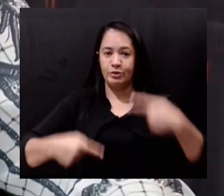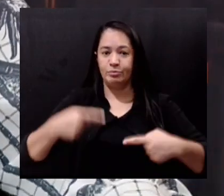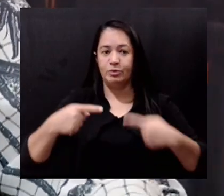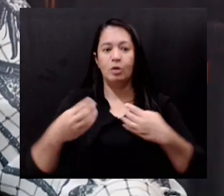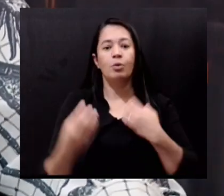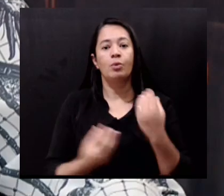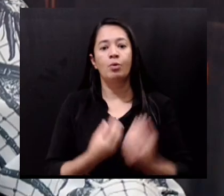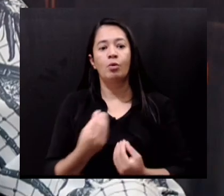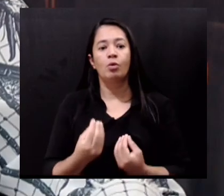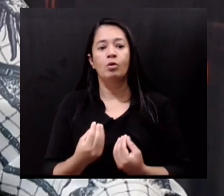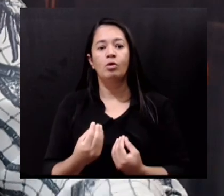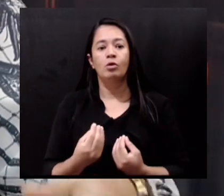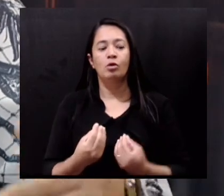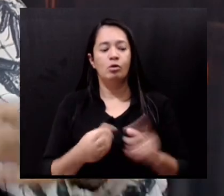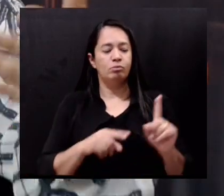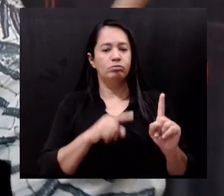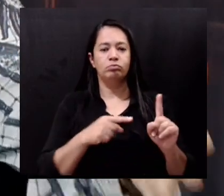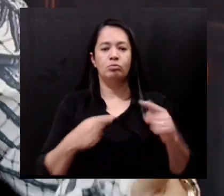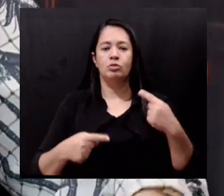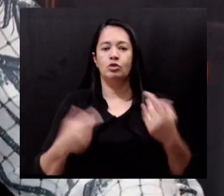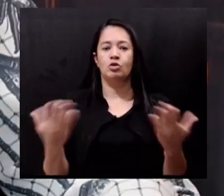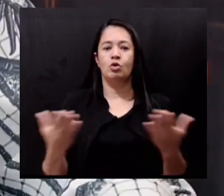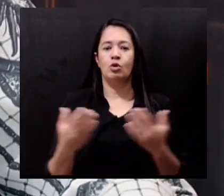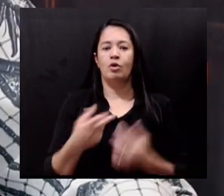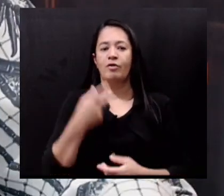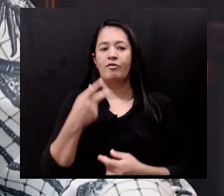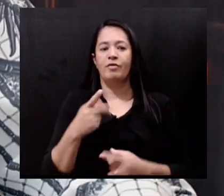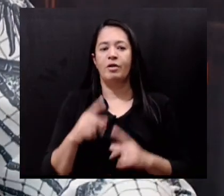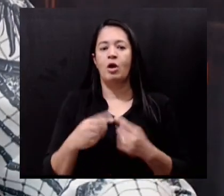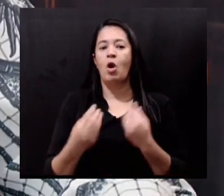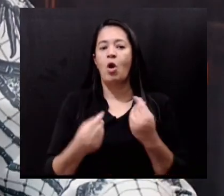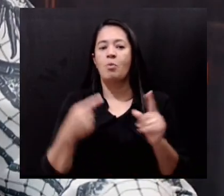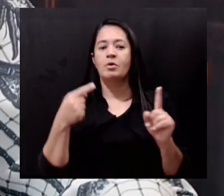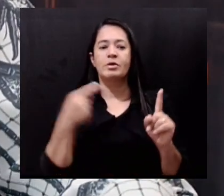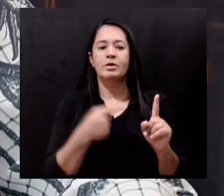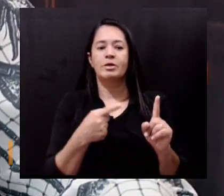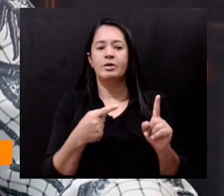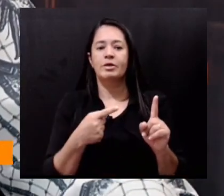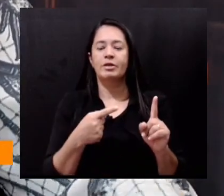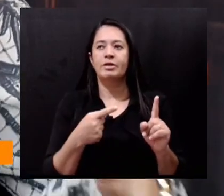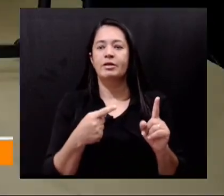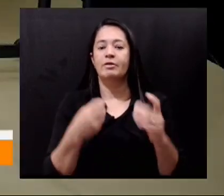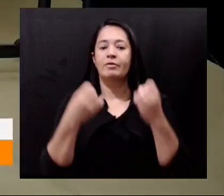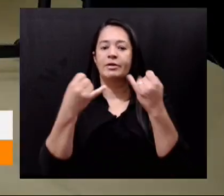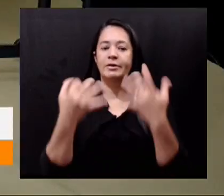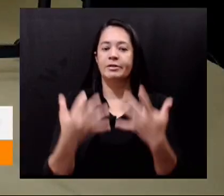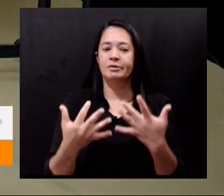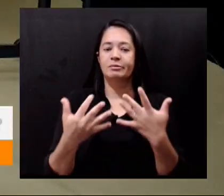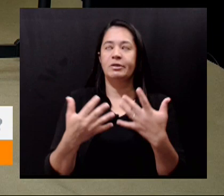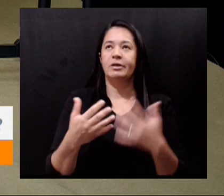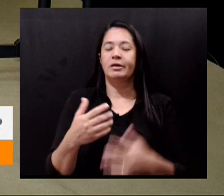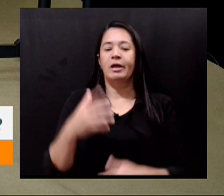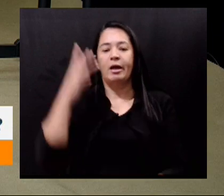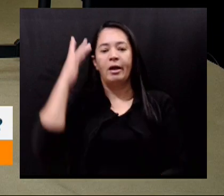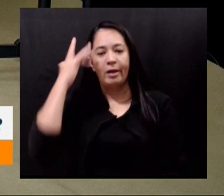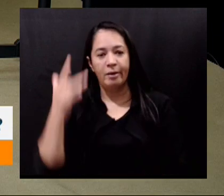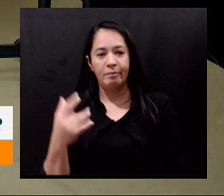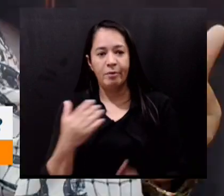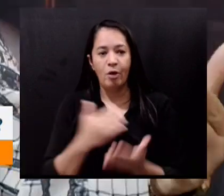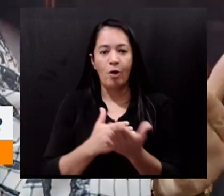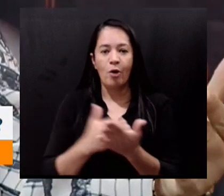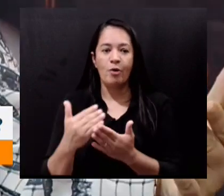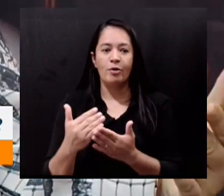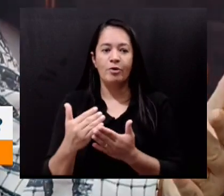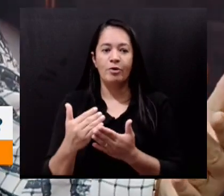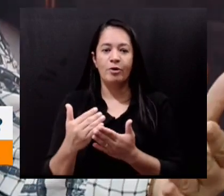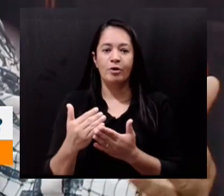uma fala hoje que não agradou, como que ele vai Nossa, retratar isso no amanhã? delicado, né? Começa desde a cor da roupa